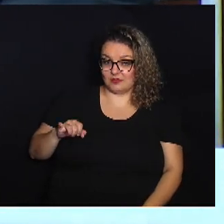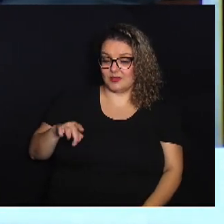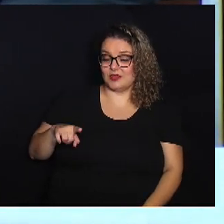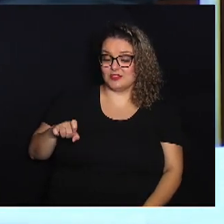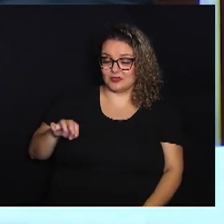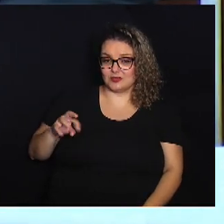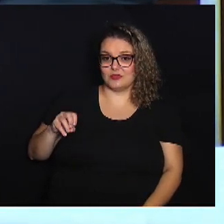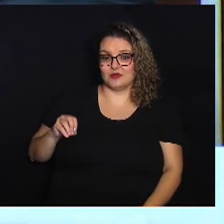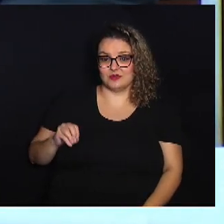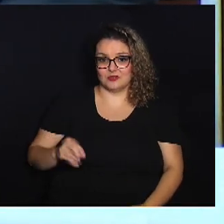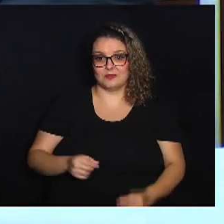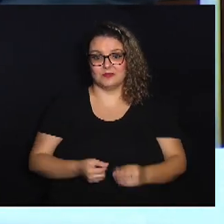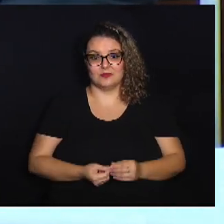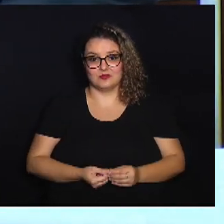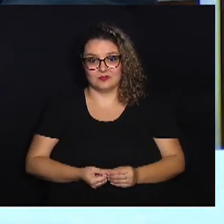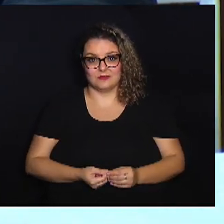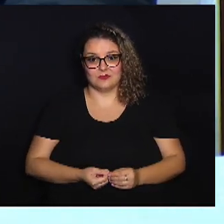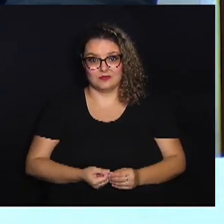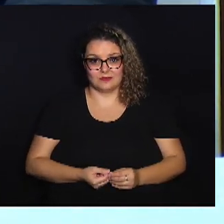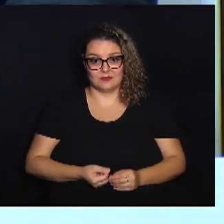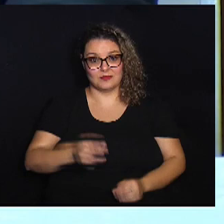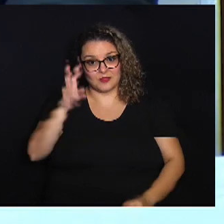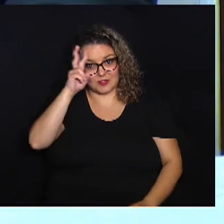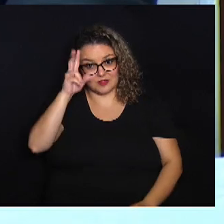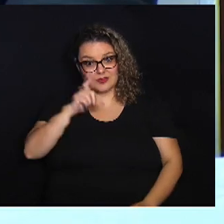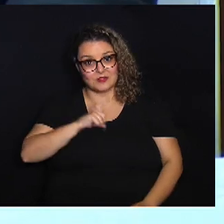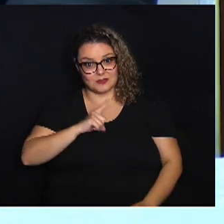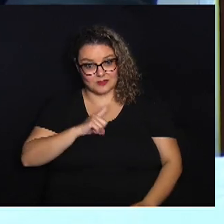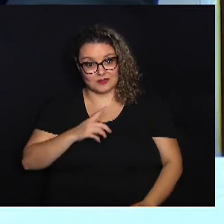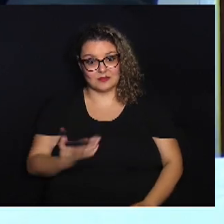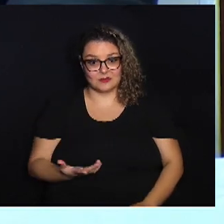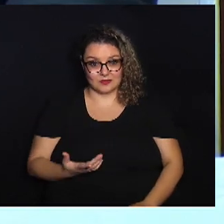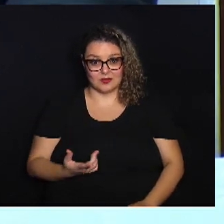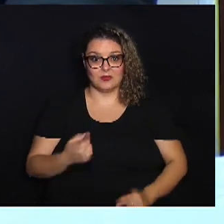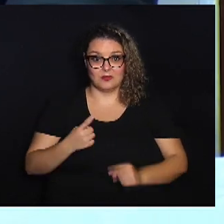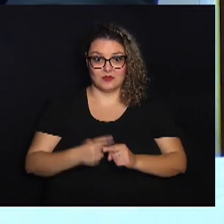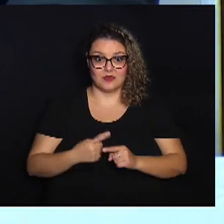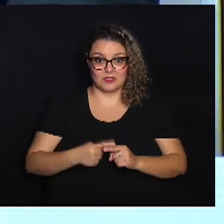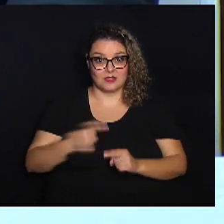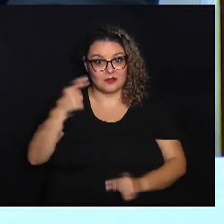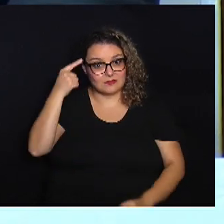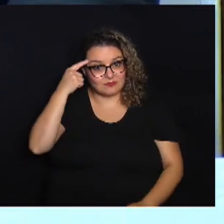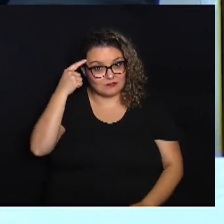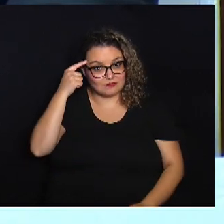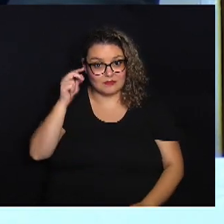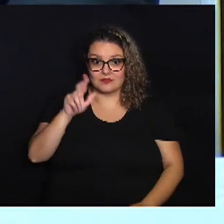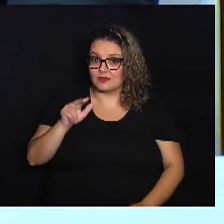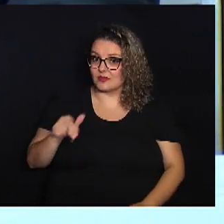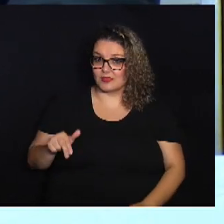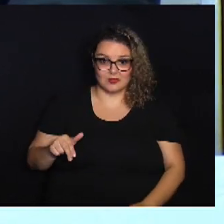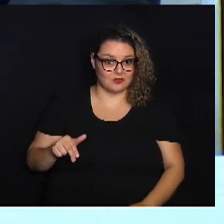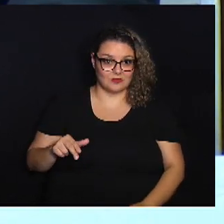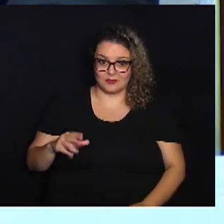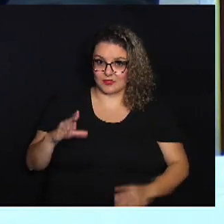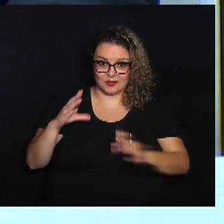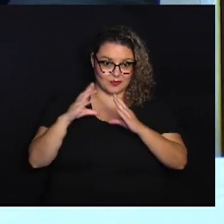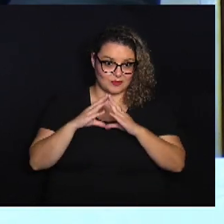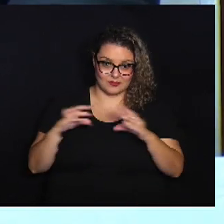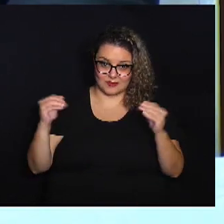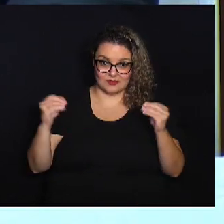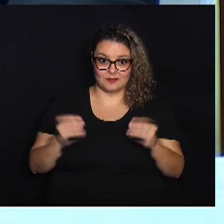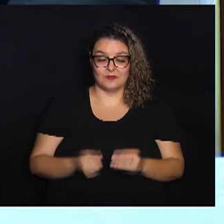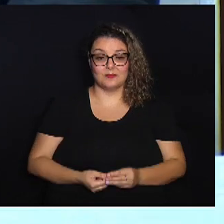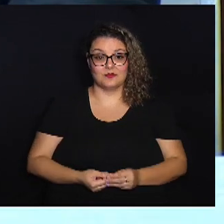pela lembrança que eles tiveram, porque na minha cabeça isso nunca passou. E,